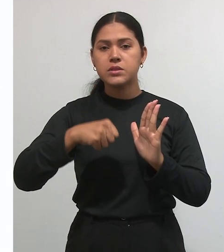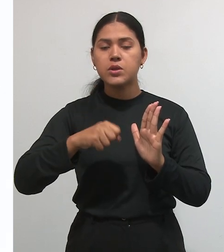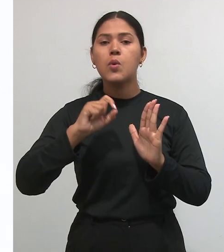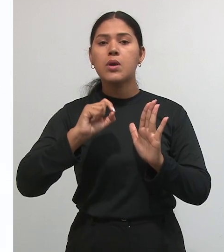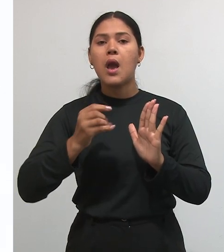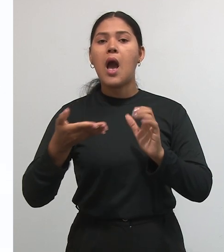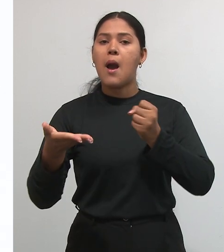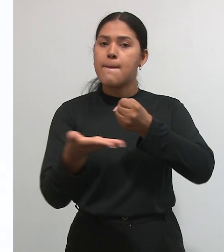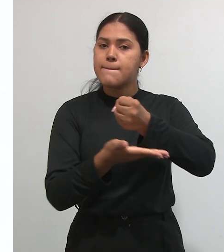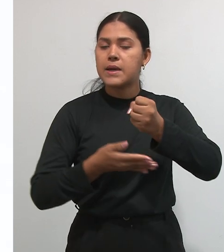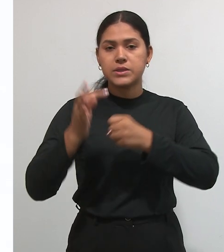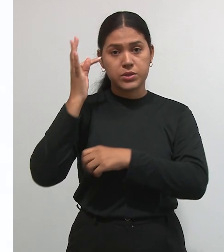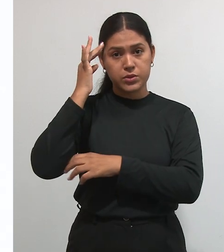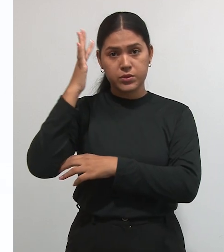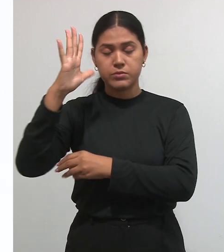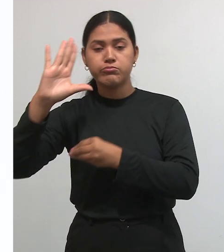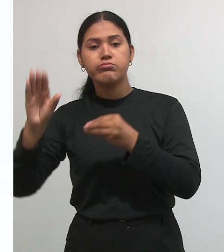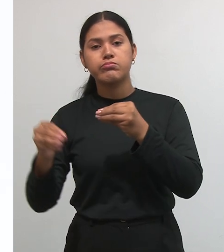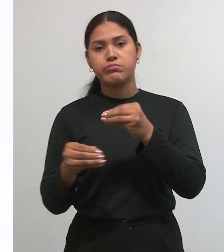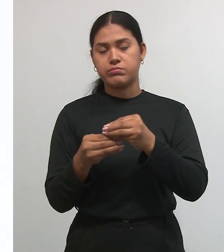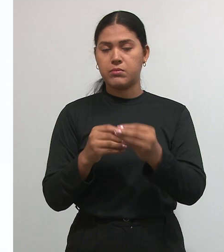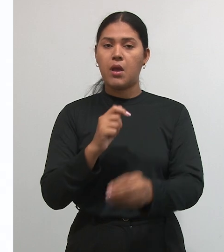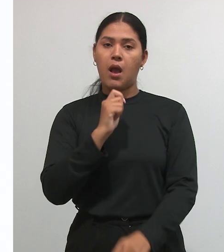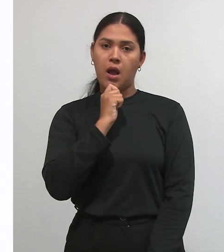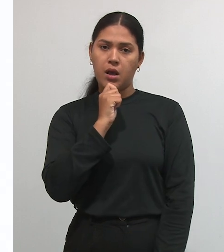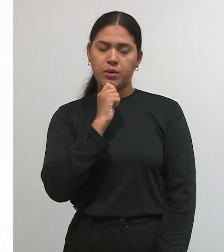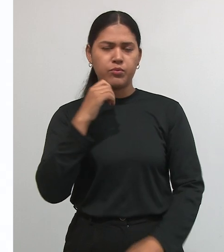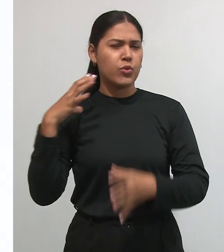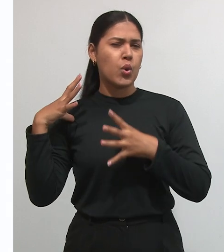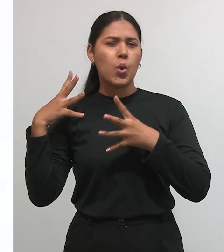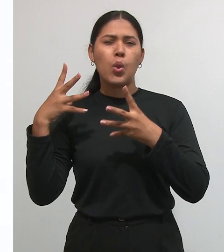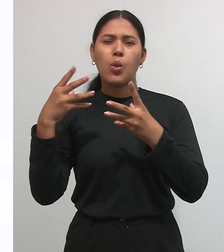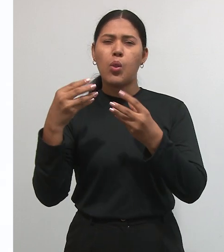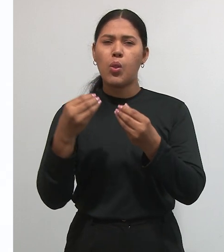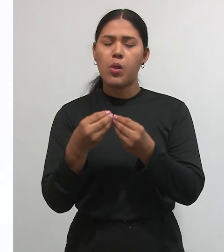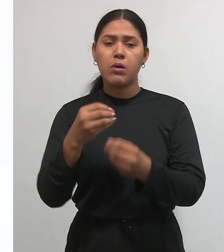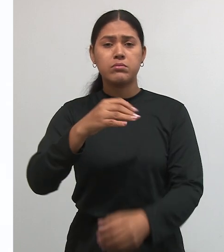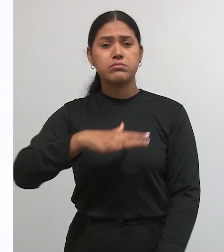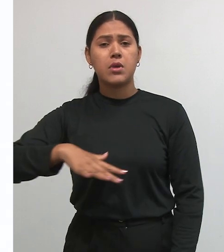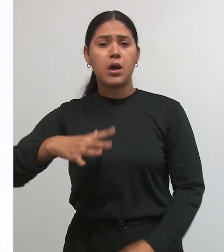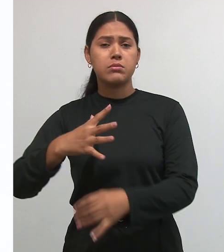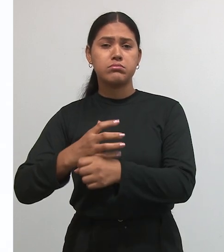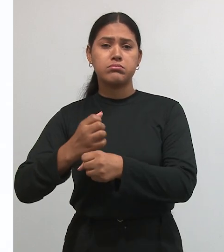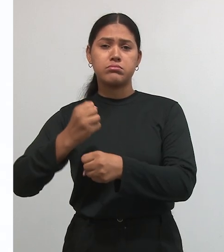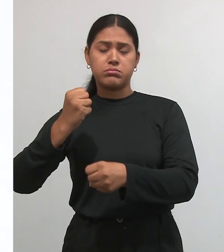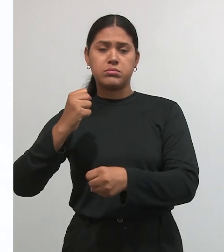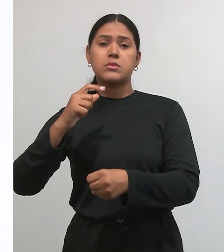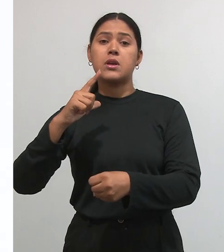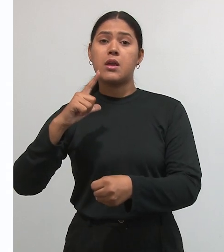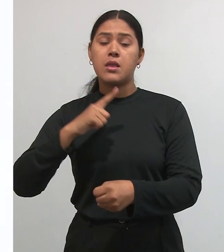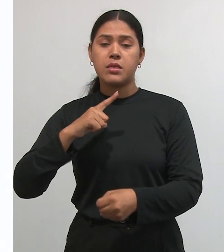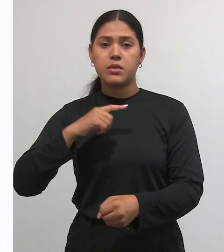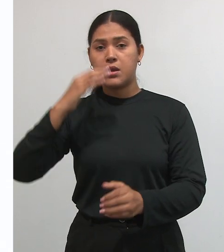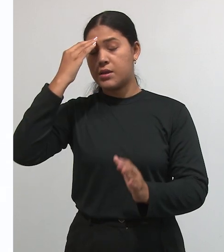os princípios, tá bom? Então, todo esse ramo ele tem que se basear nos princípios e